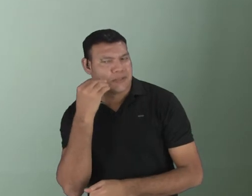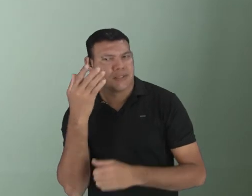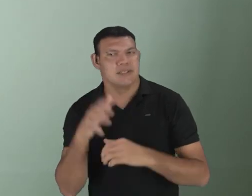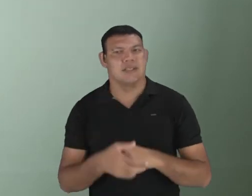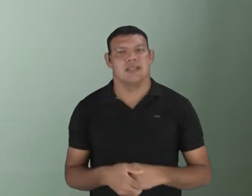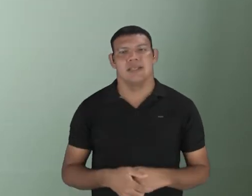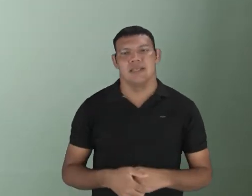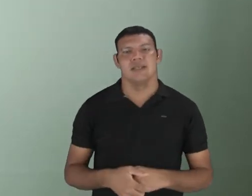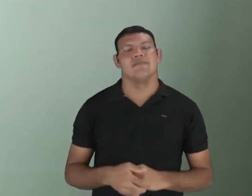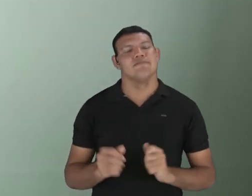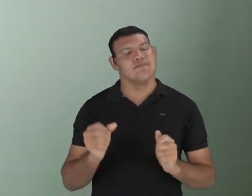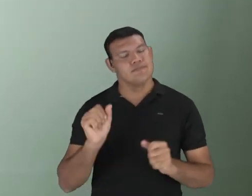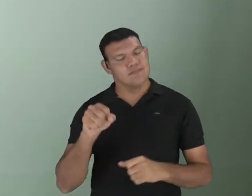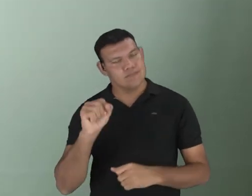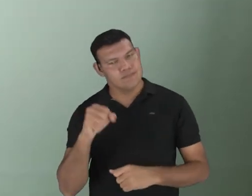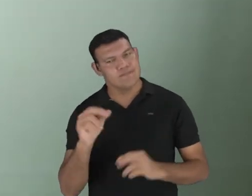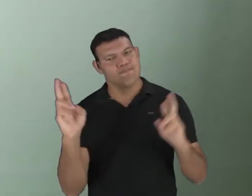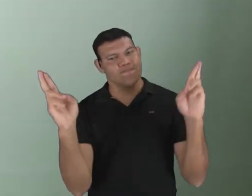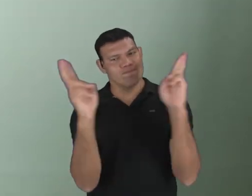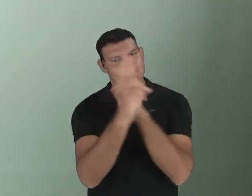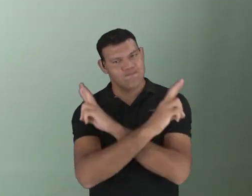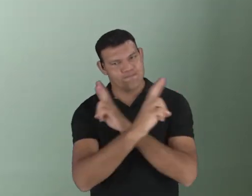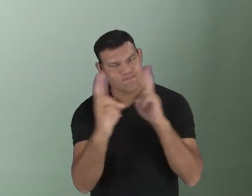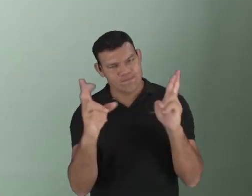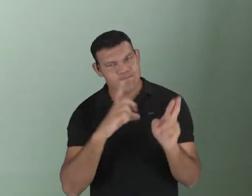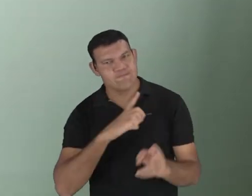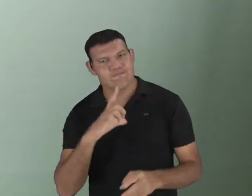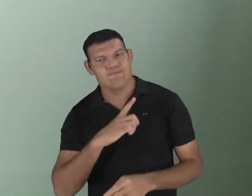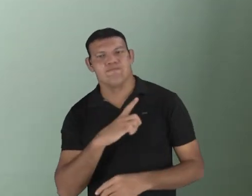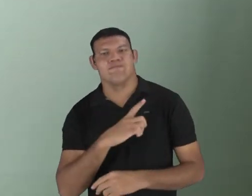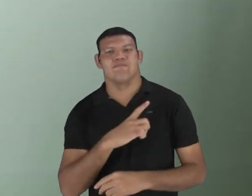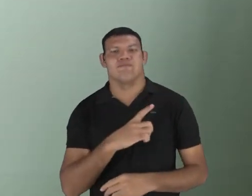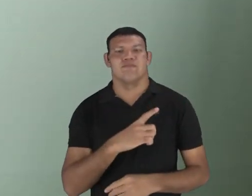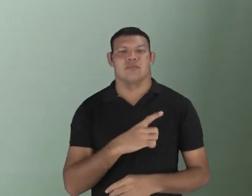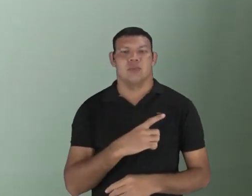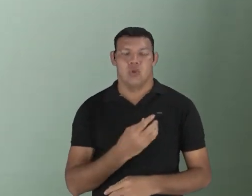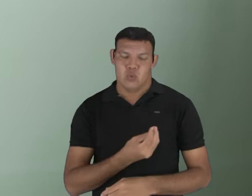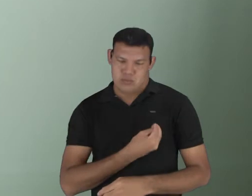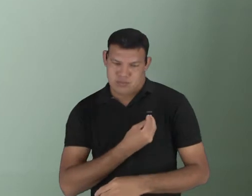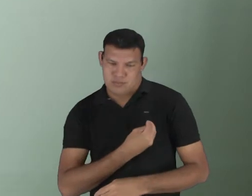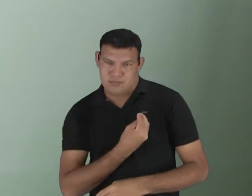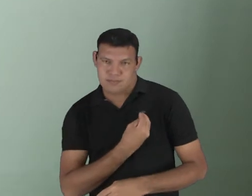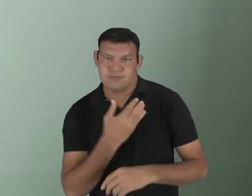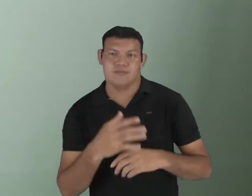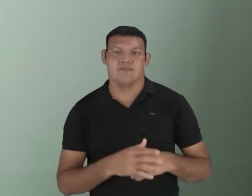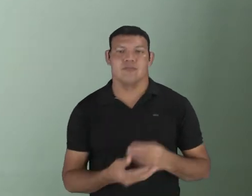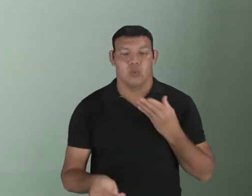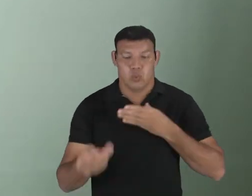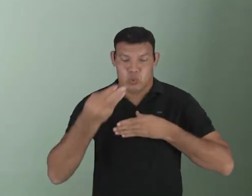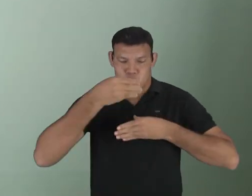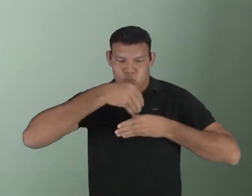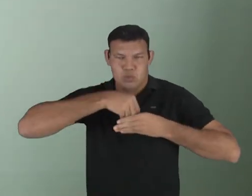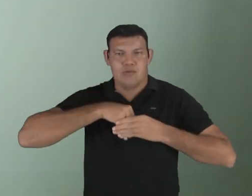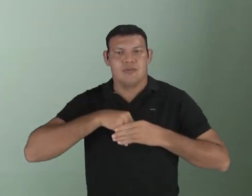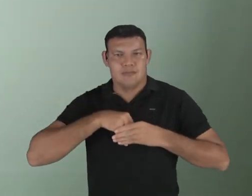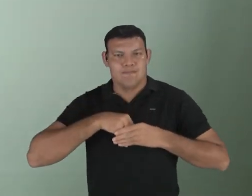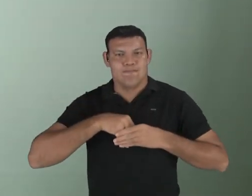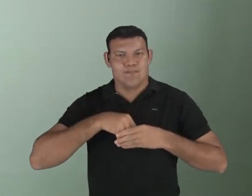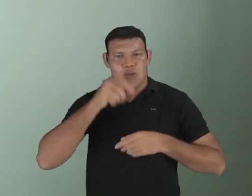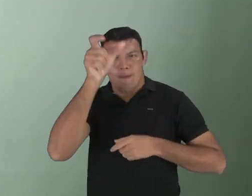vivenciar experiências que podem sim estar relacionadas inclusive com as nossas próprias vivências